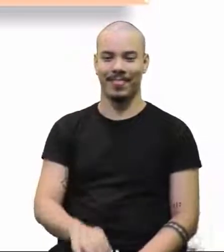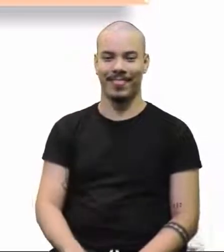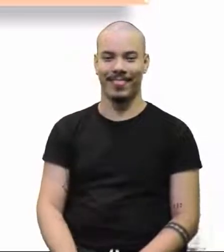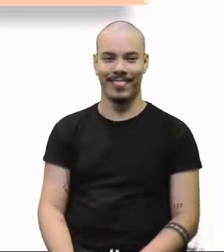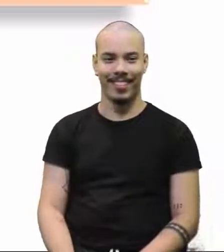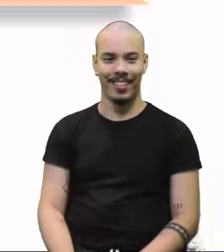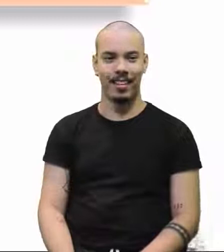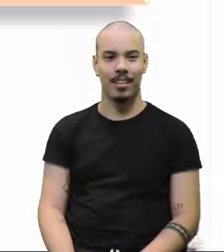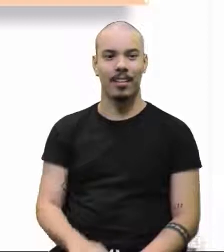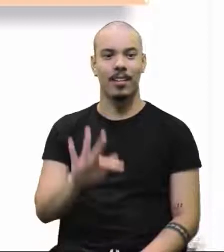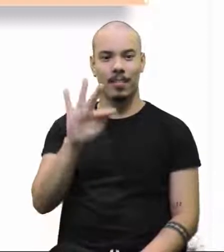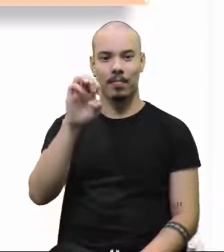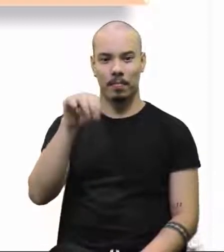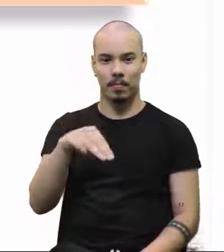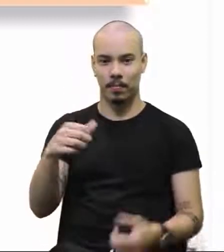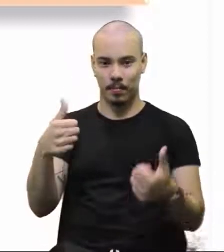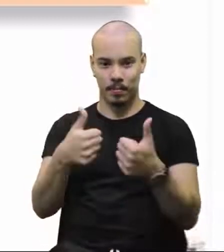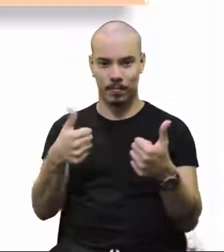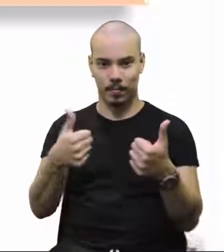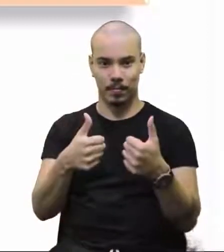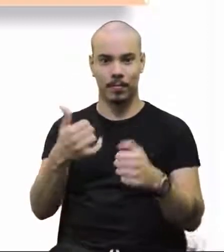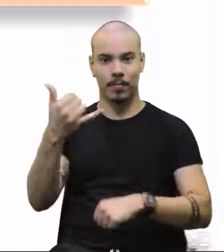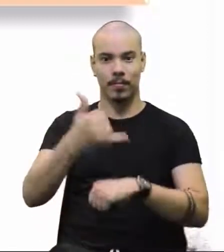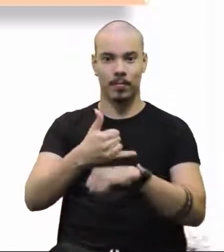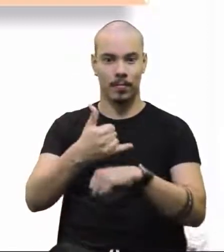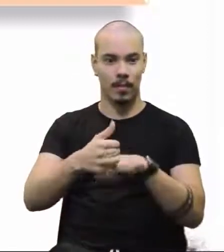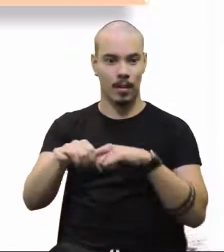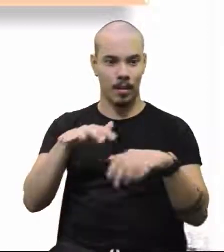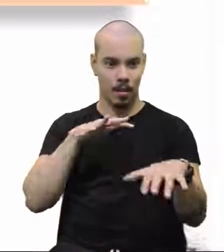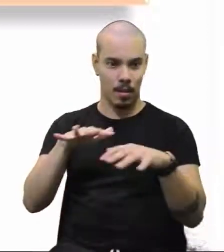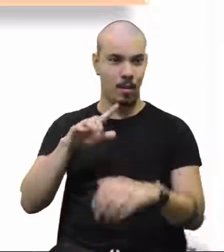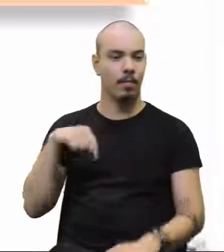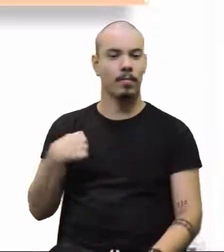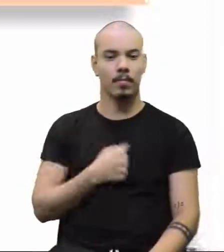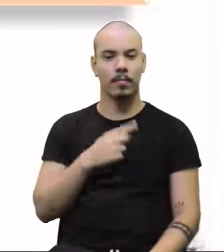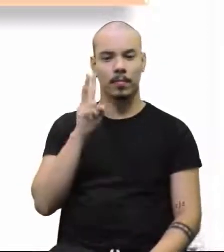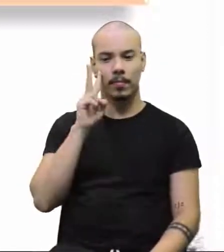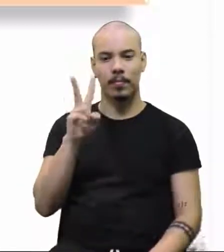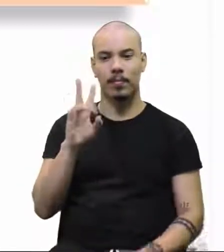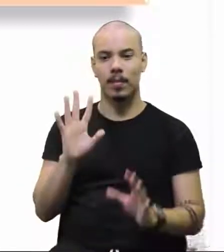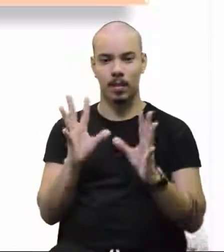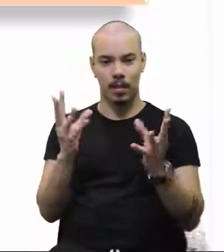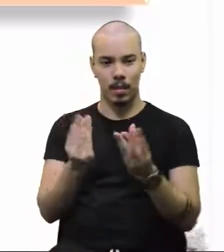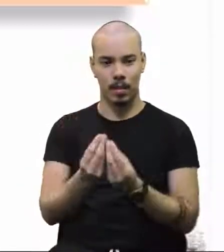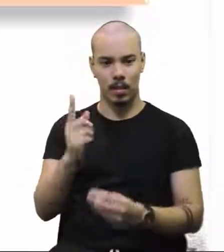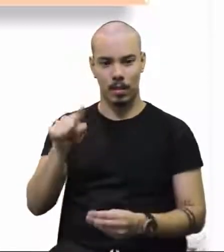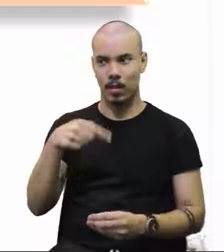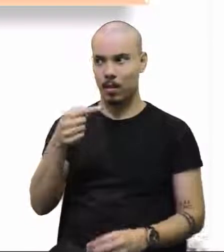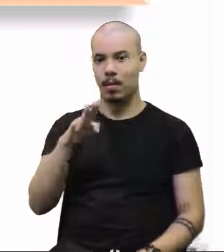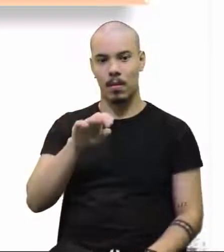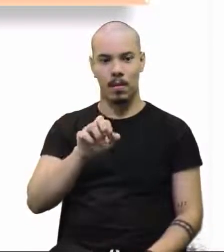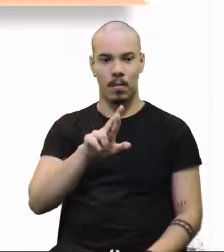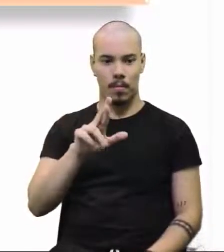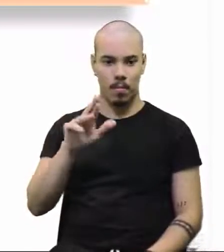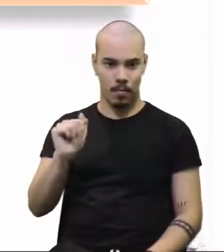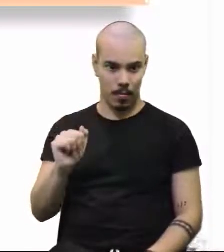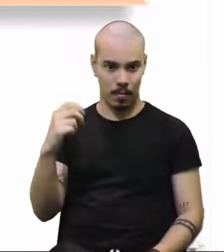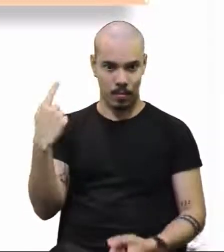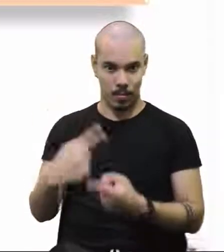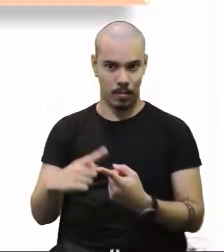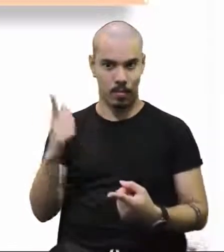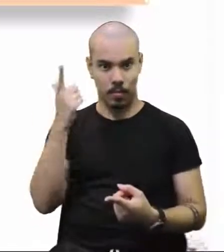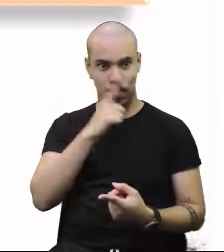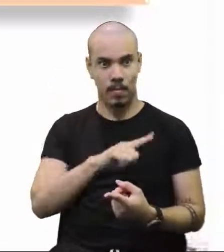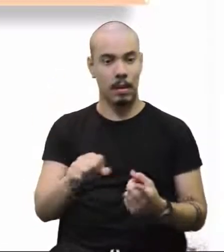12. Fé induzida em barras em movimento. Vimos aqui partículas e depois a barra, que ela é constituída de